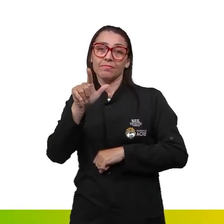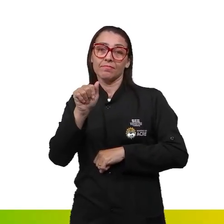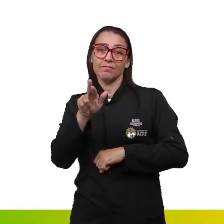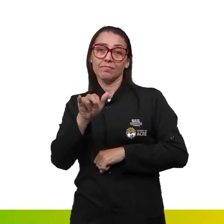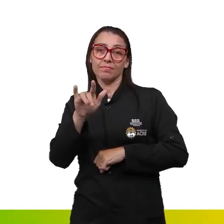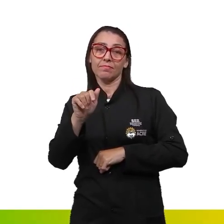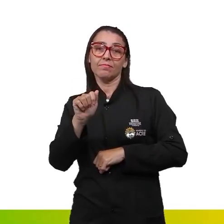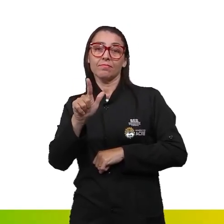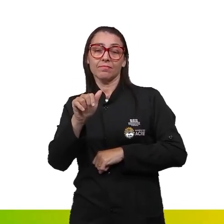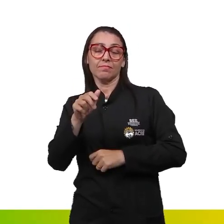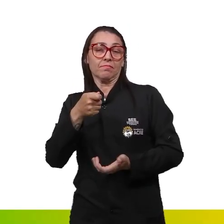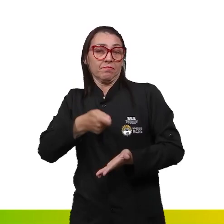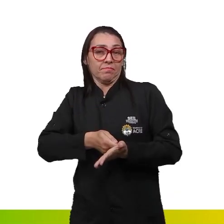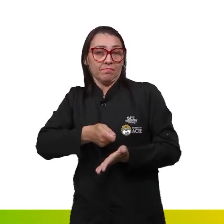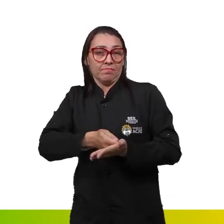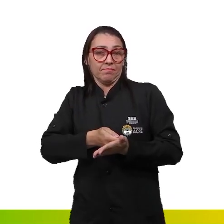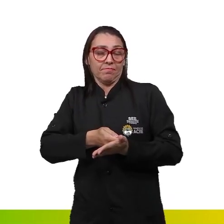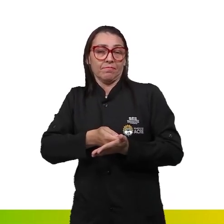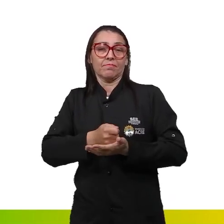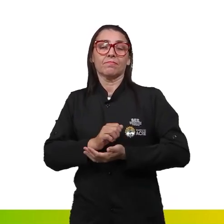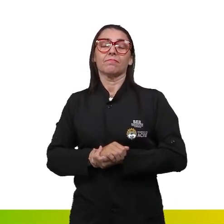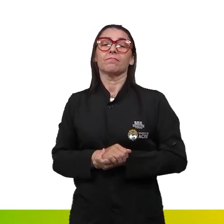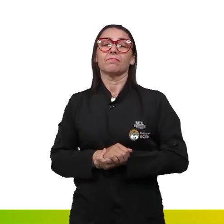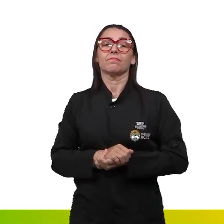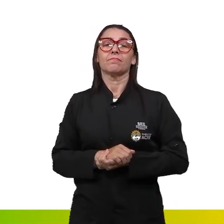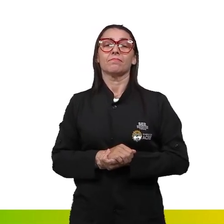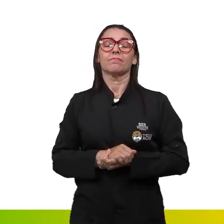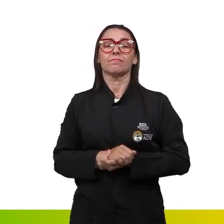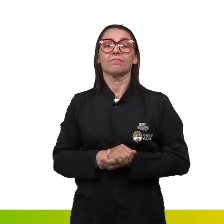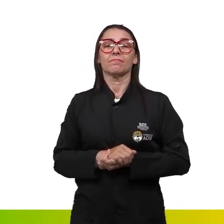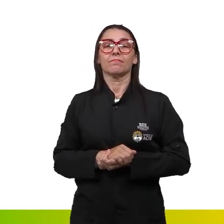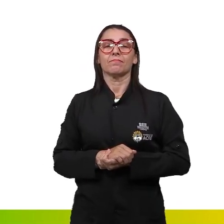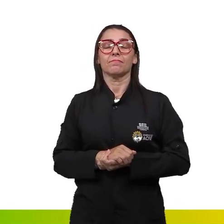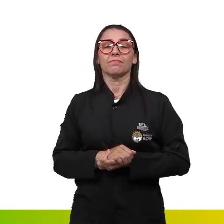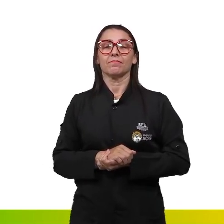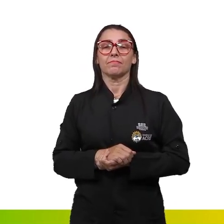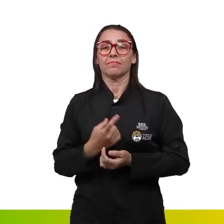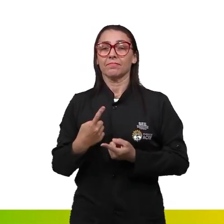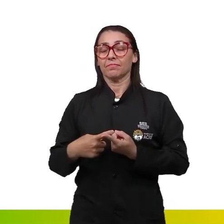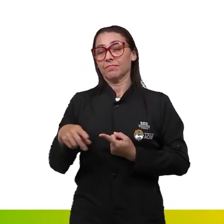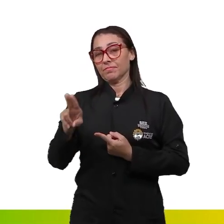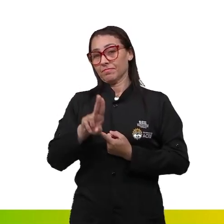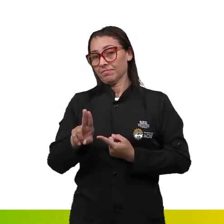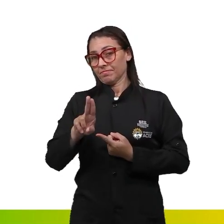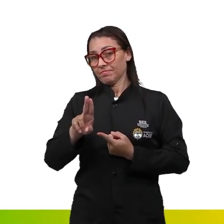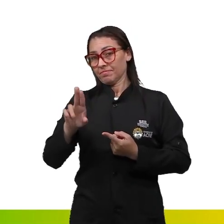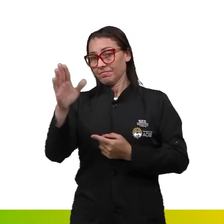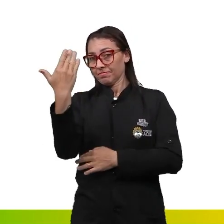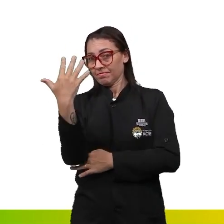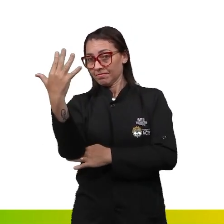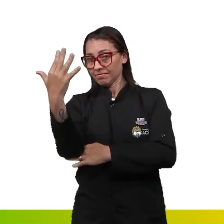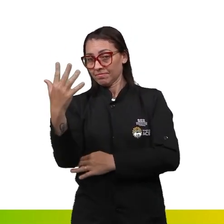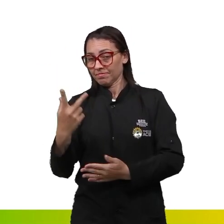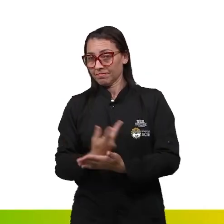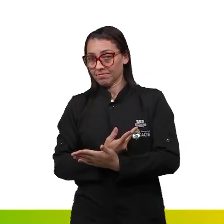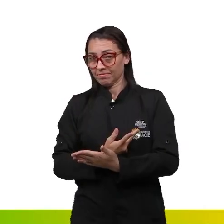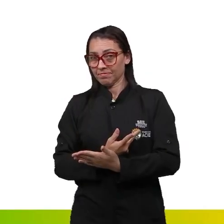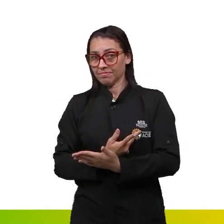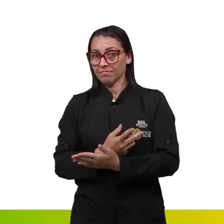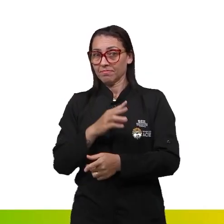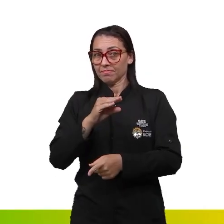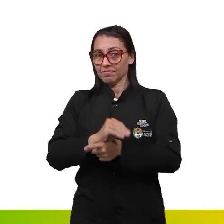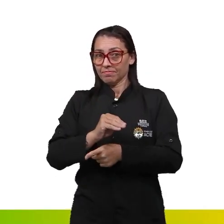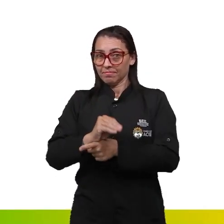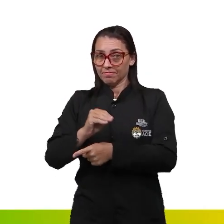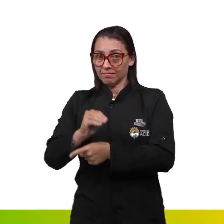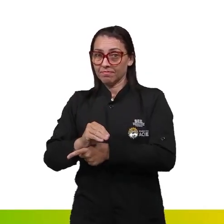como castigo, né? A jovem, ela acabou sendo castigada aí pela floresta porque estava usando da maneira indevida. E proteção